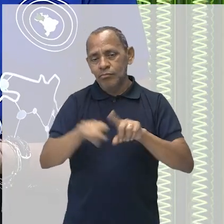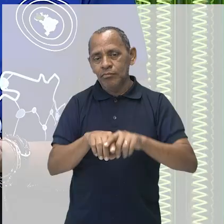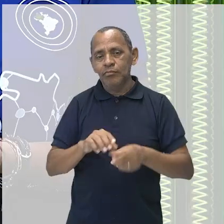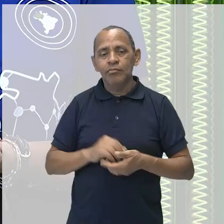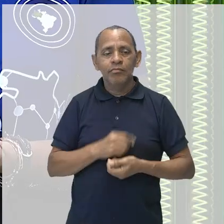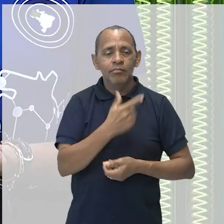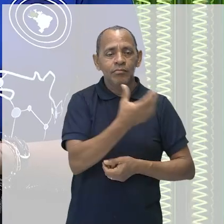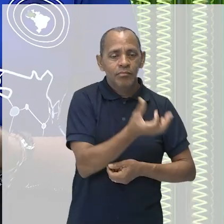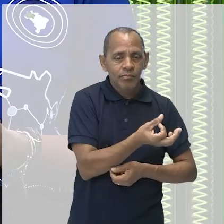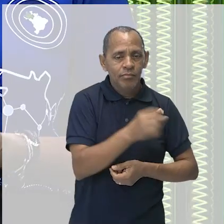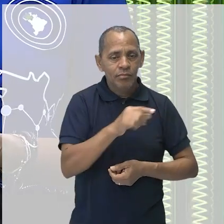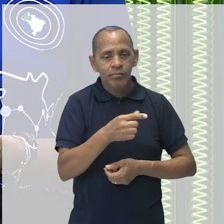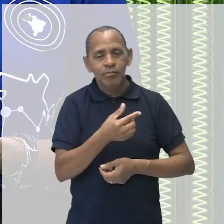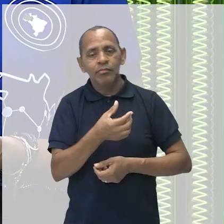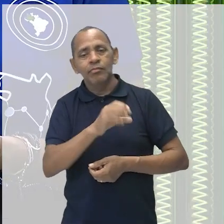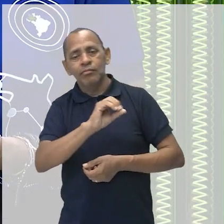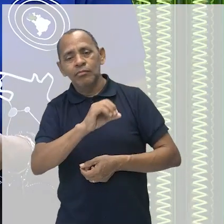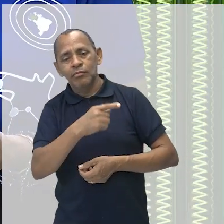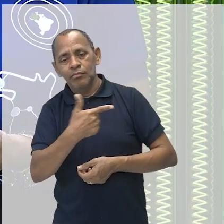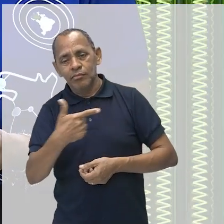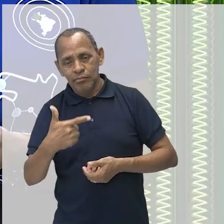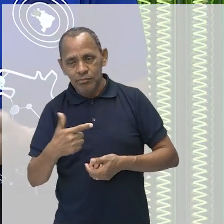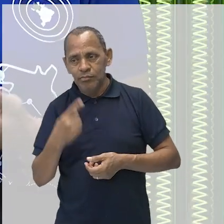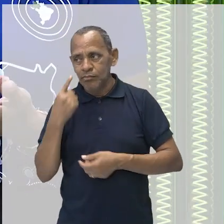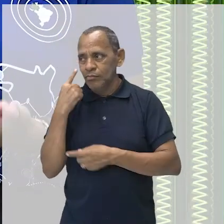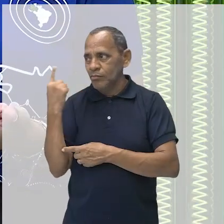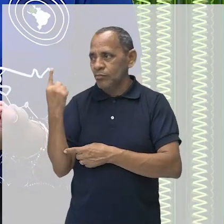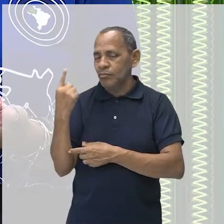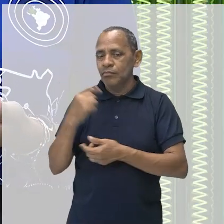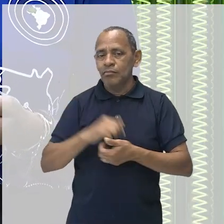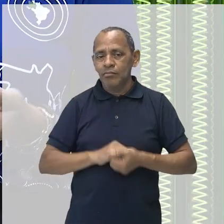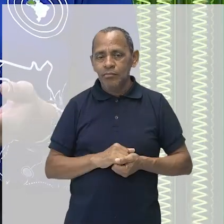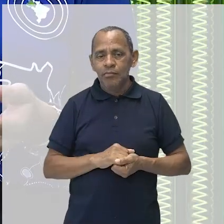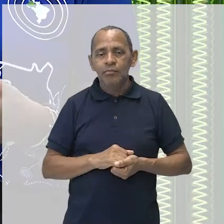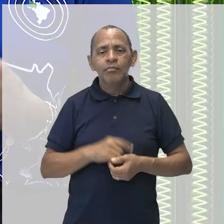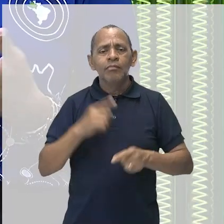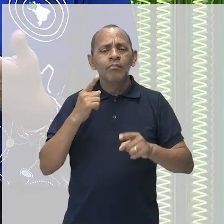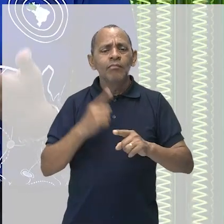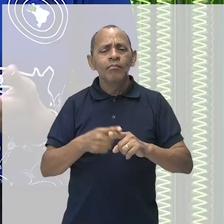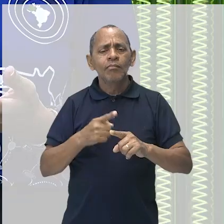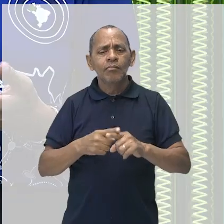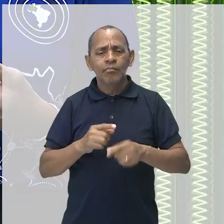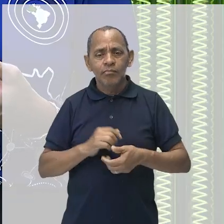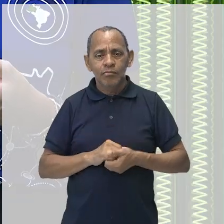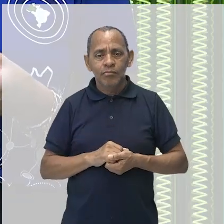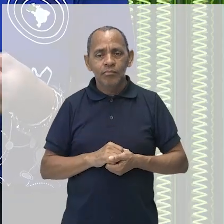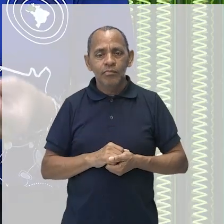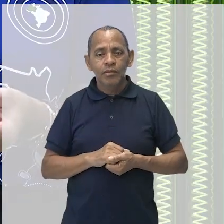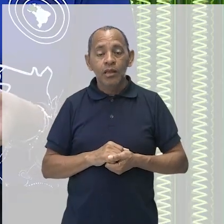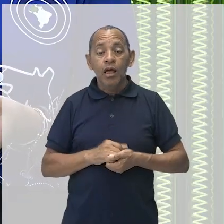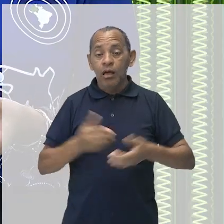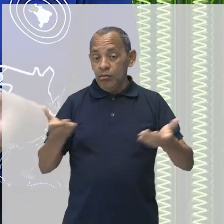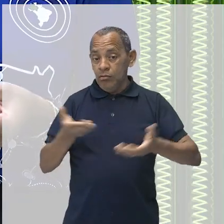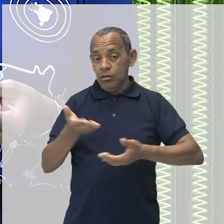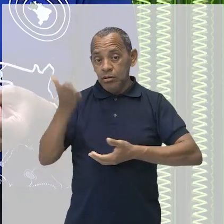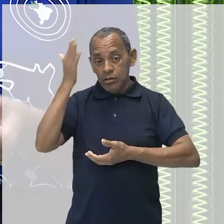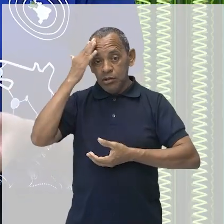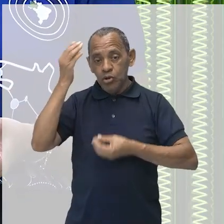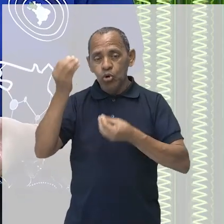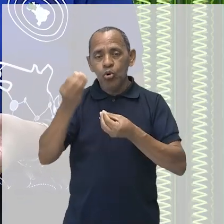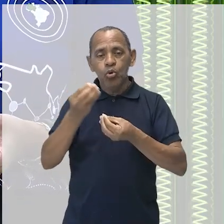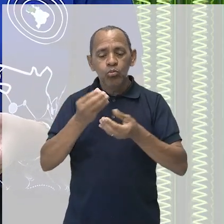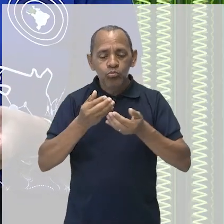6,022 vezes 10 a 23 átomos. E por que agora nós vamos entender de onde é que veio